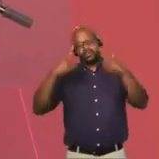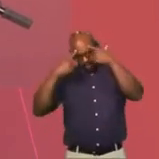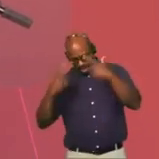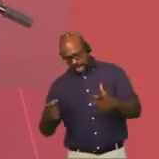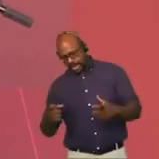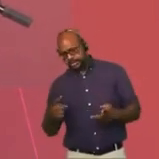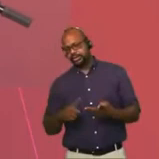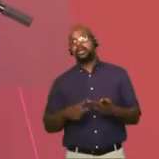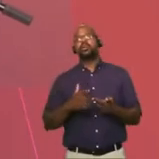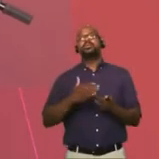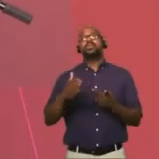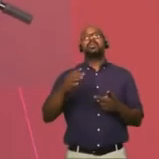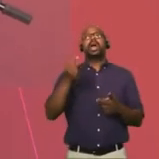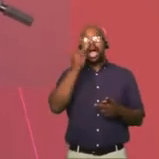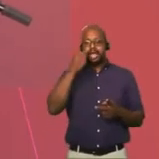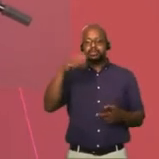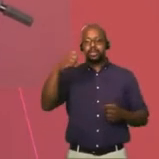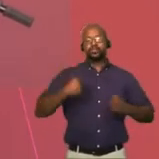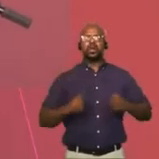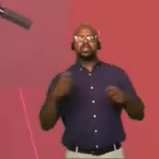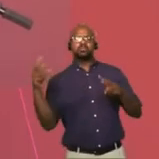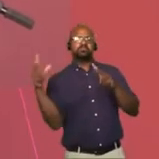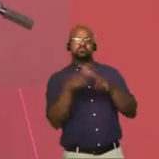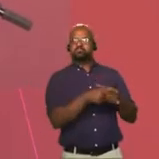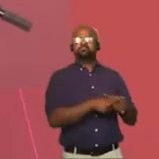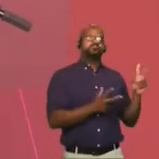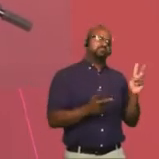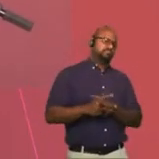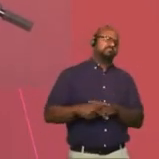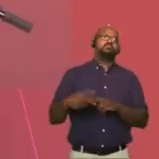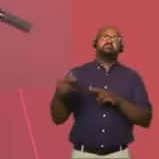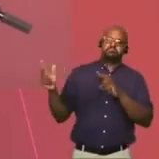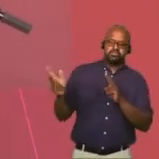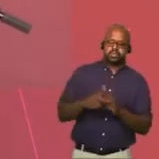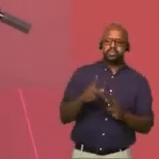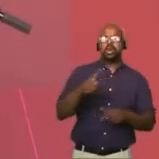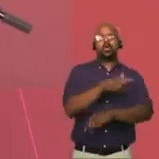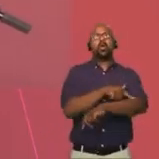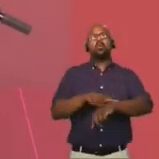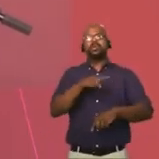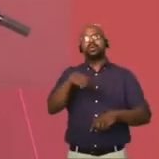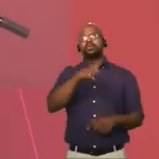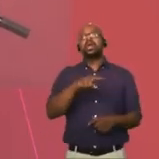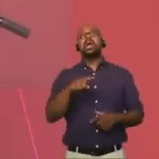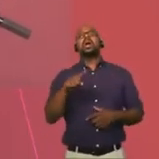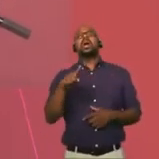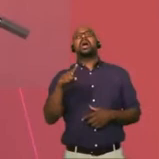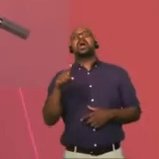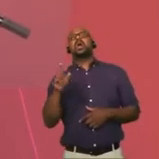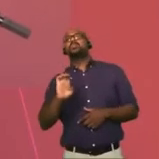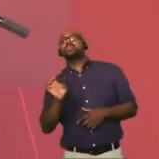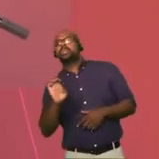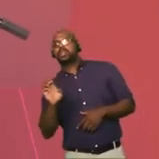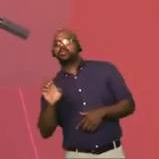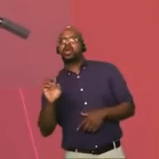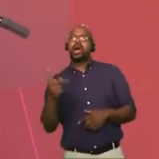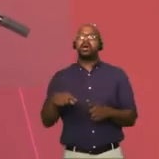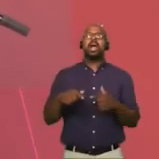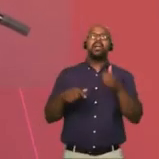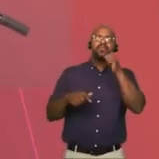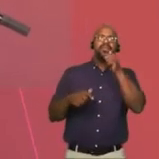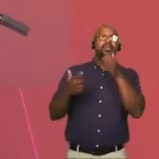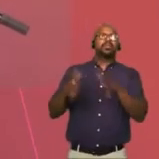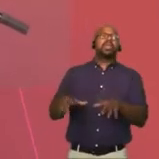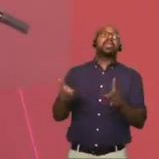violência começaram os ratos mais forte agride Os mais fracos começou comportamento homossexual no sato's começou as